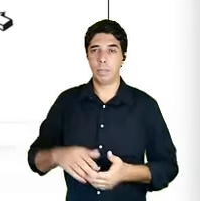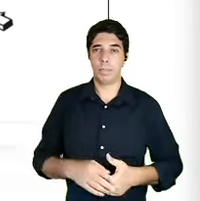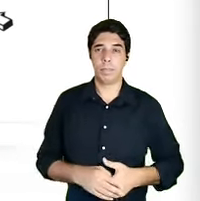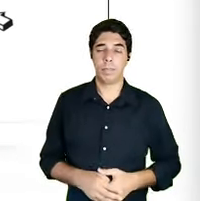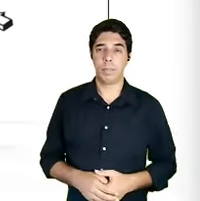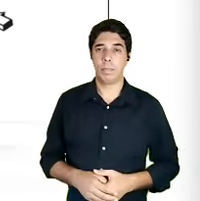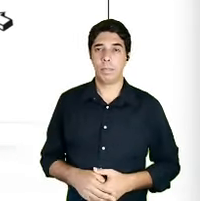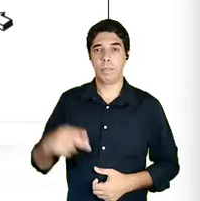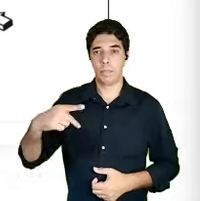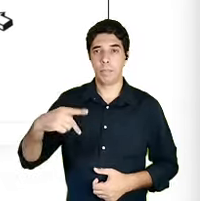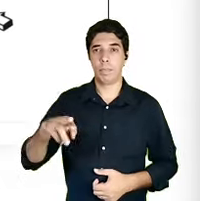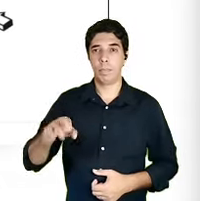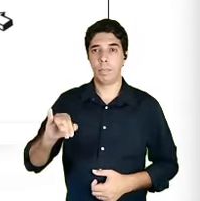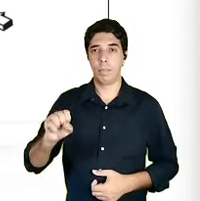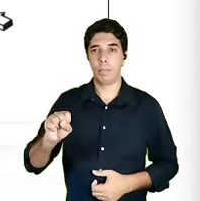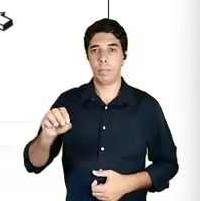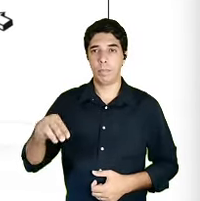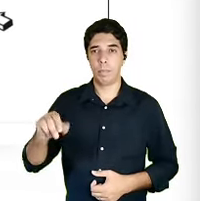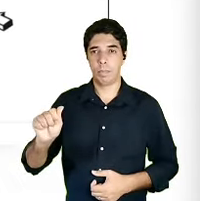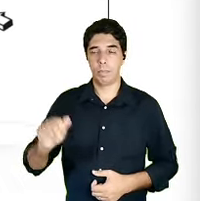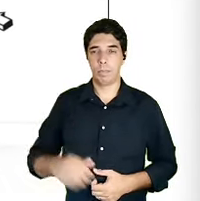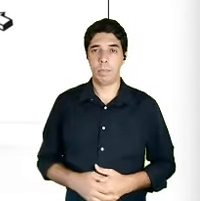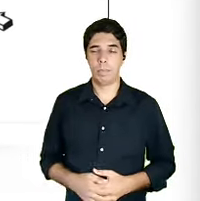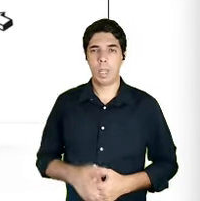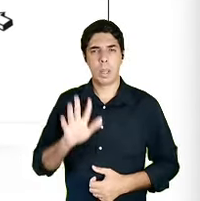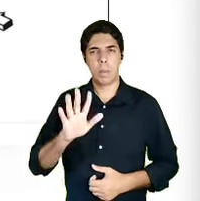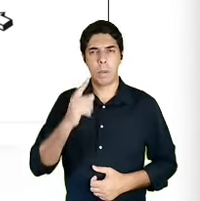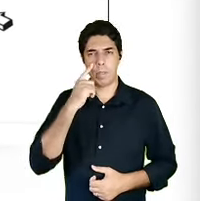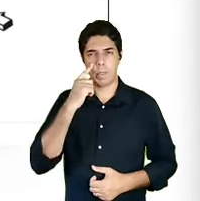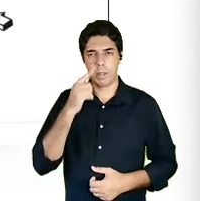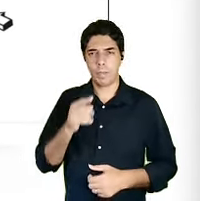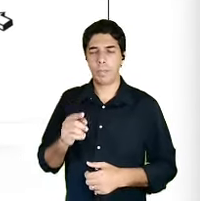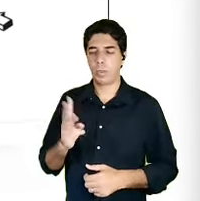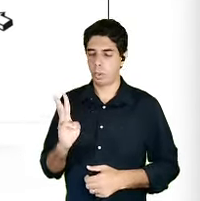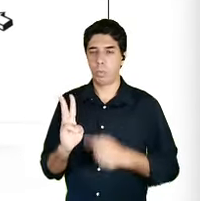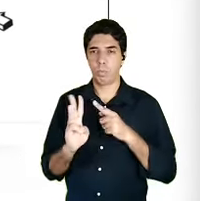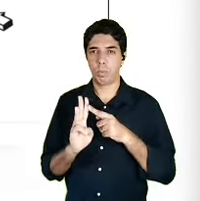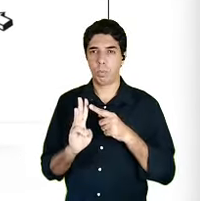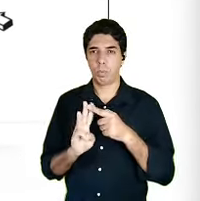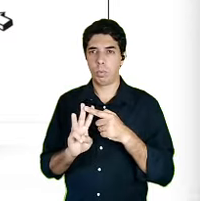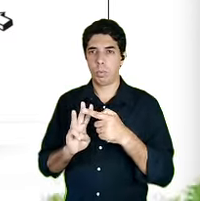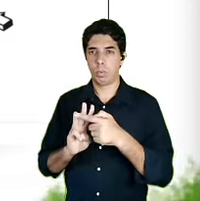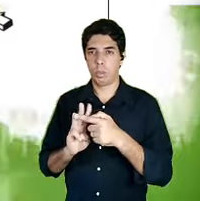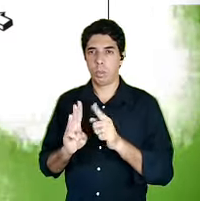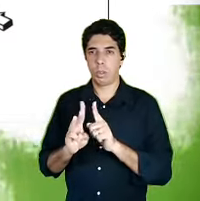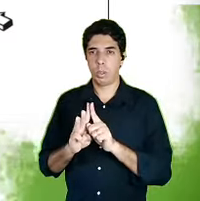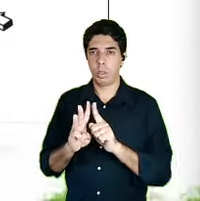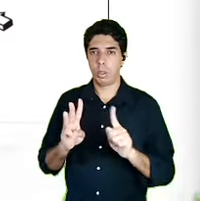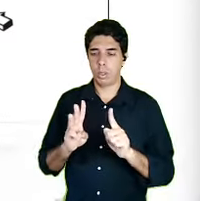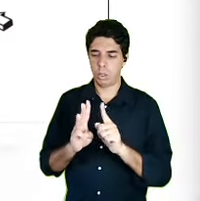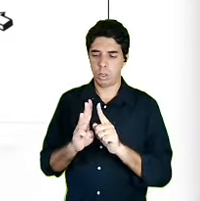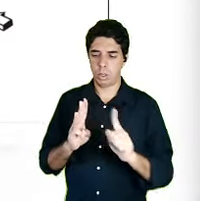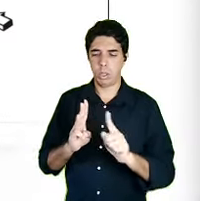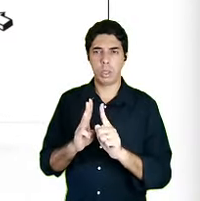Nós podemos observar que as projeções representadas no plano de projeção são exatamente as mesmas para essa